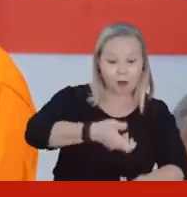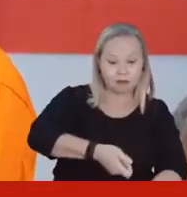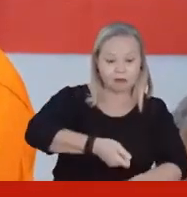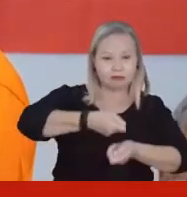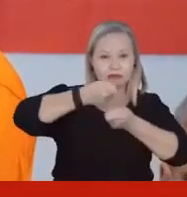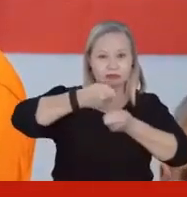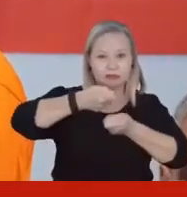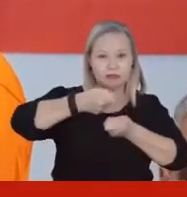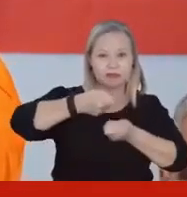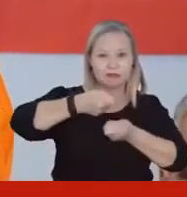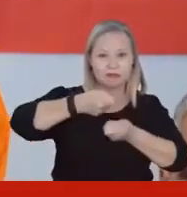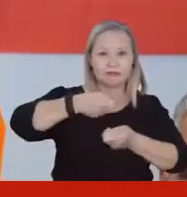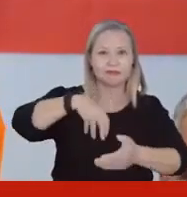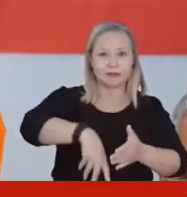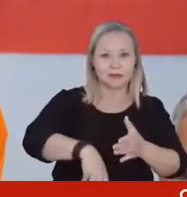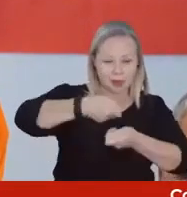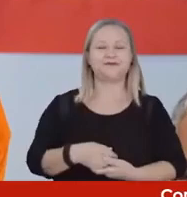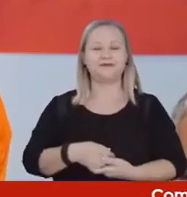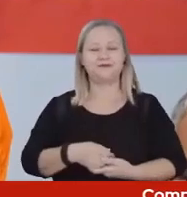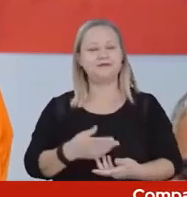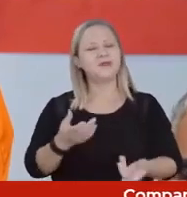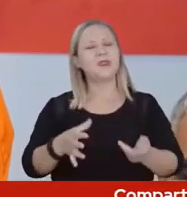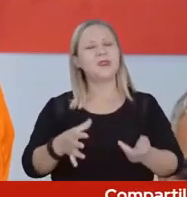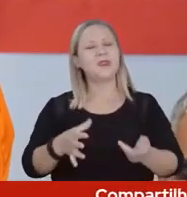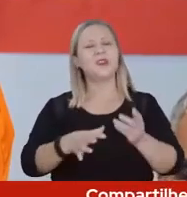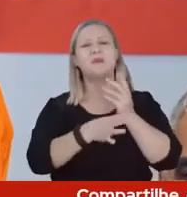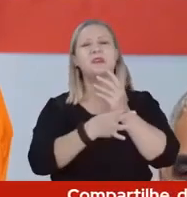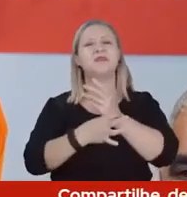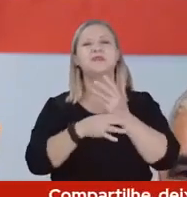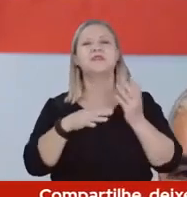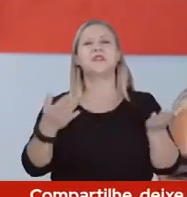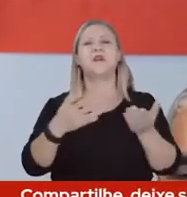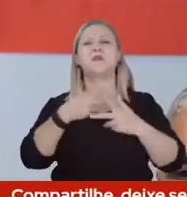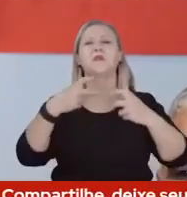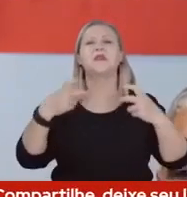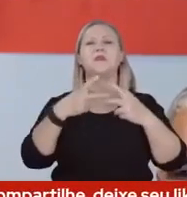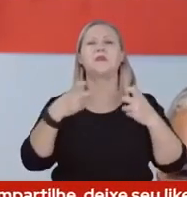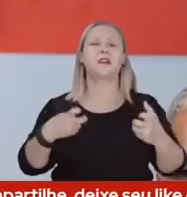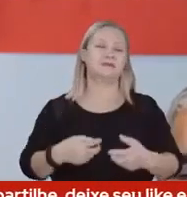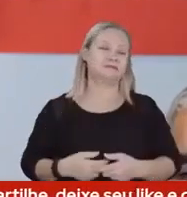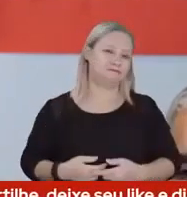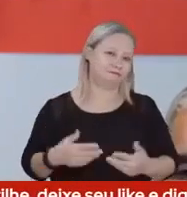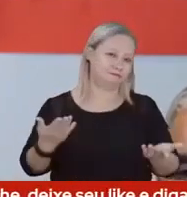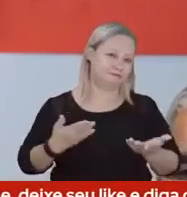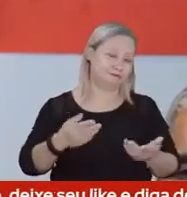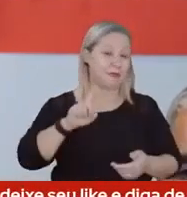Lula? O pré-sal, que fomos nós que descobrimos.